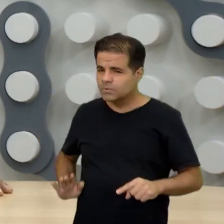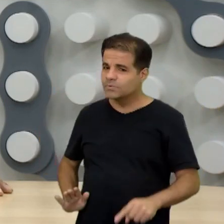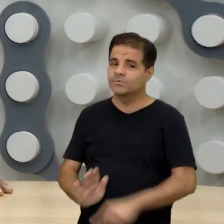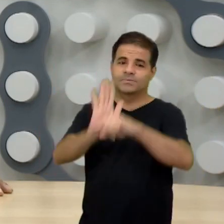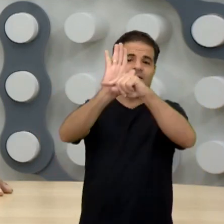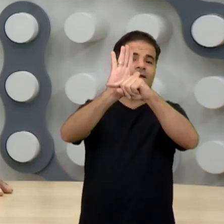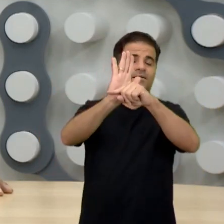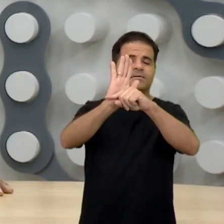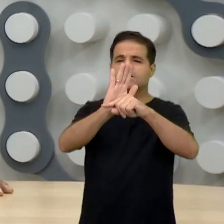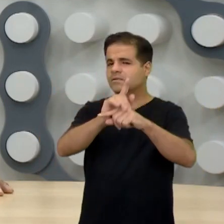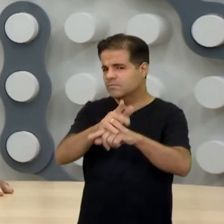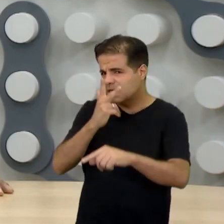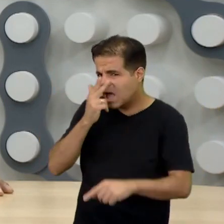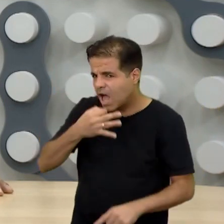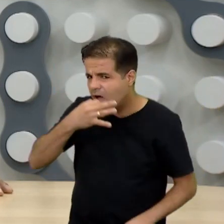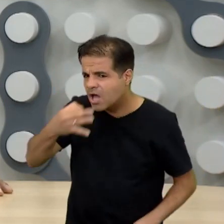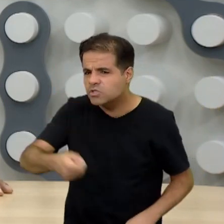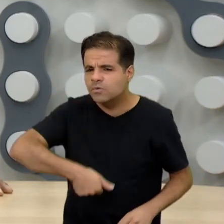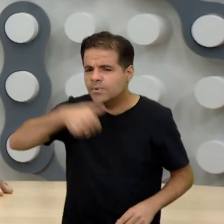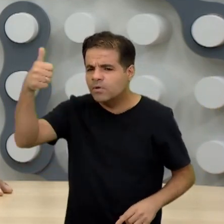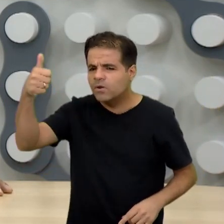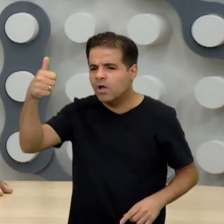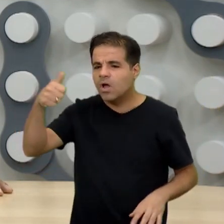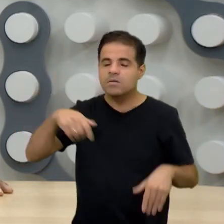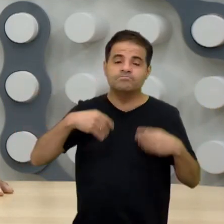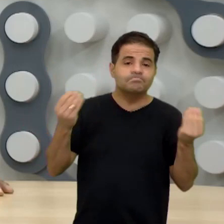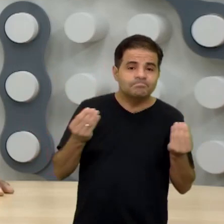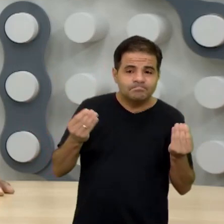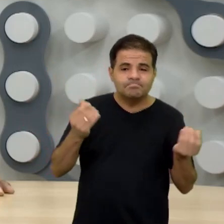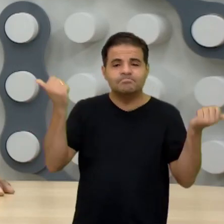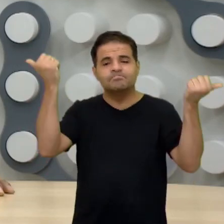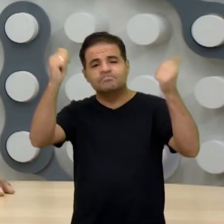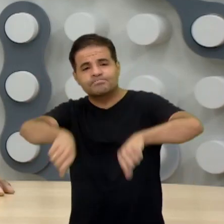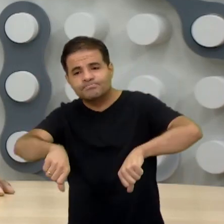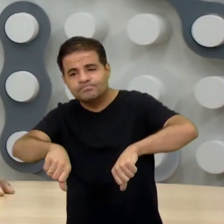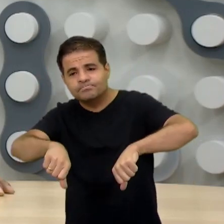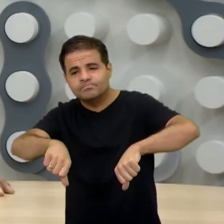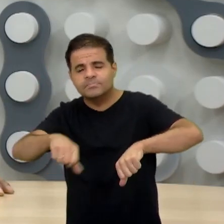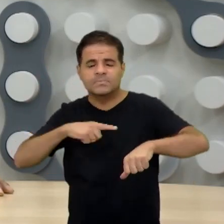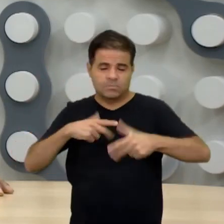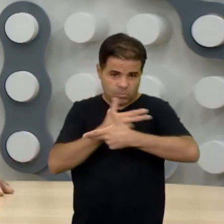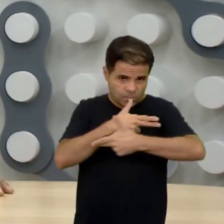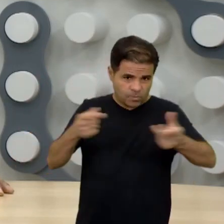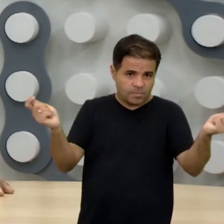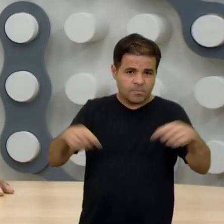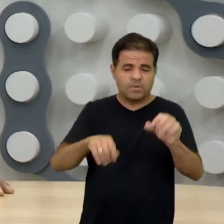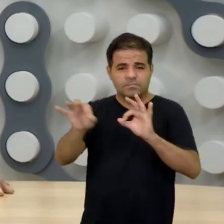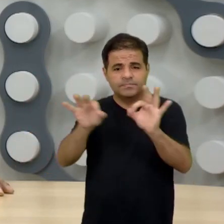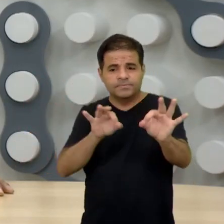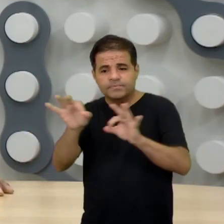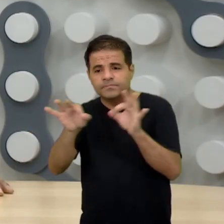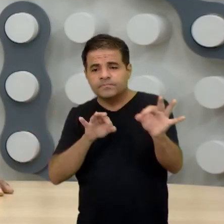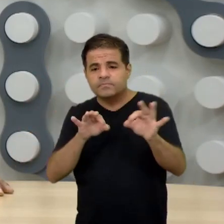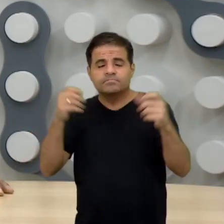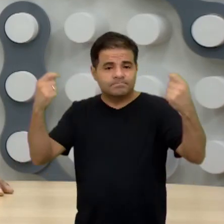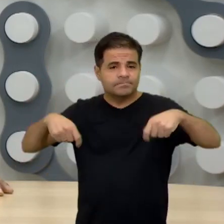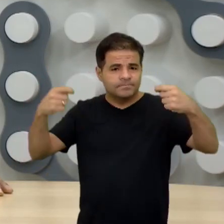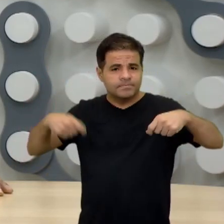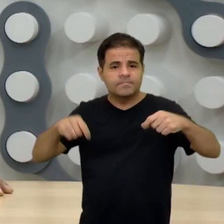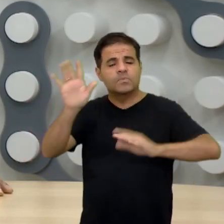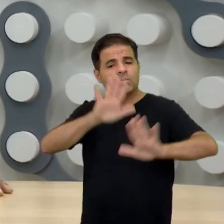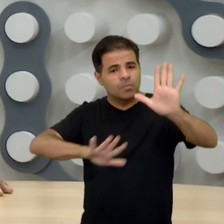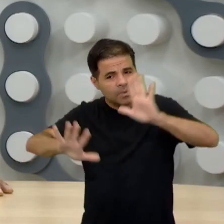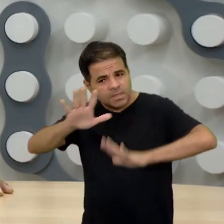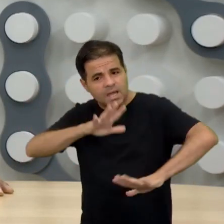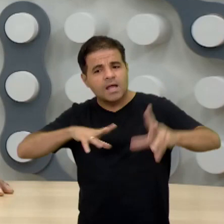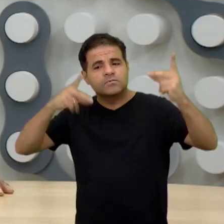jornalismo? Você acha que melhorou? Você acha que piorou? Você acha que tem coisa que precisa se ajeitar? Você acha que é preciso ter mais